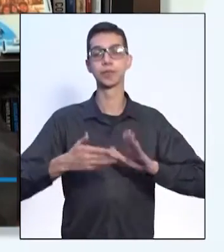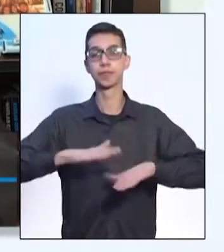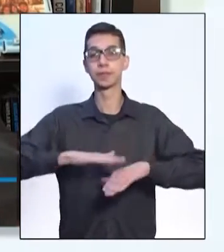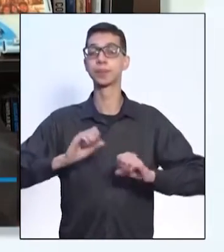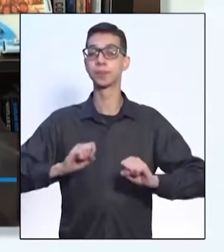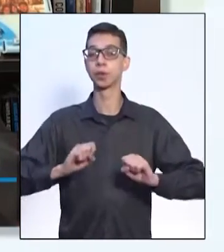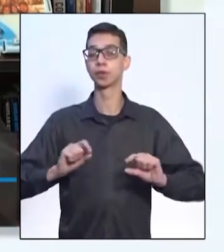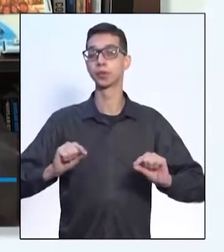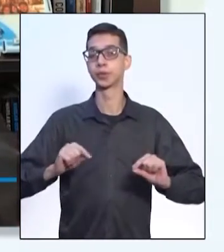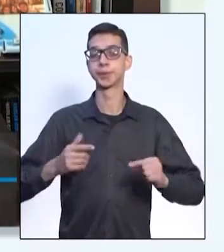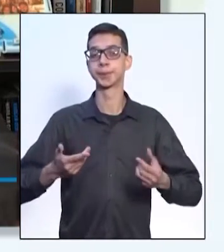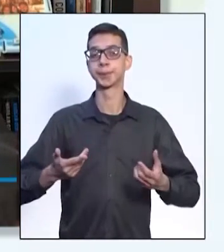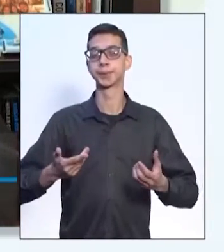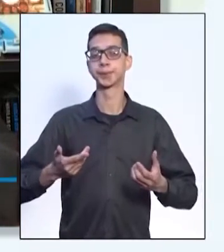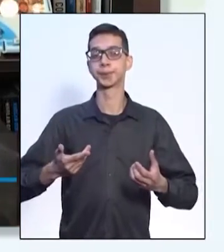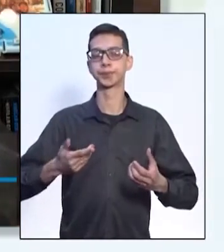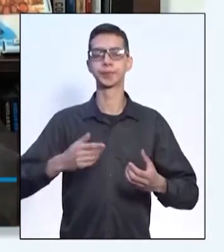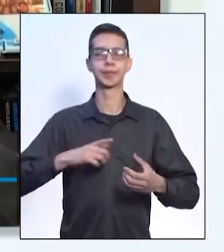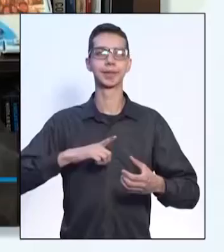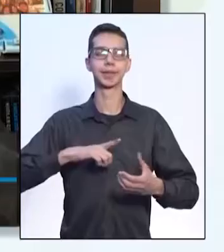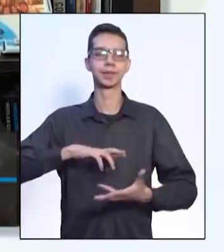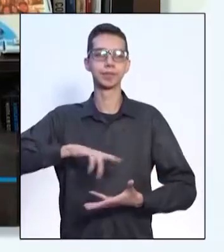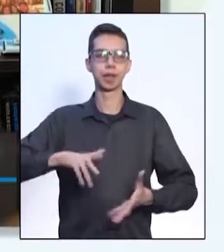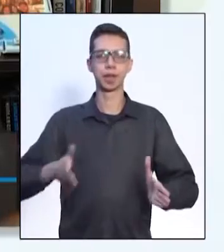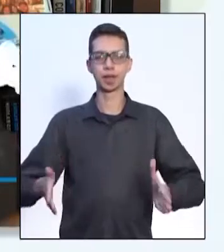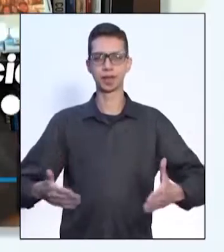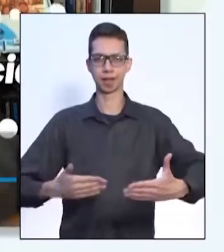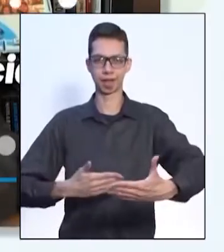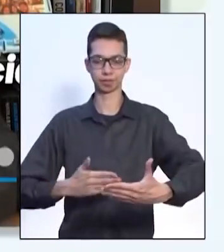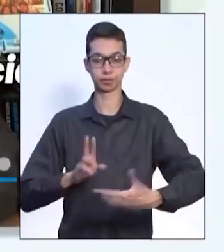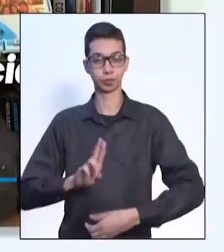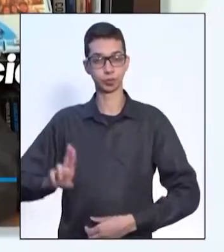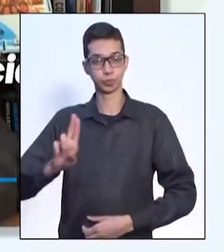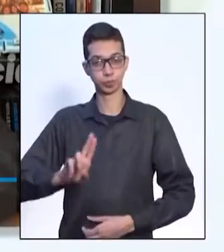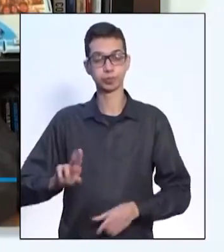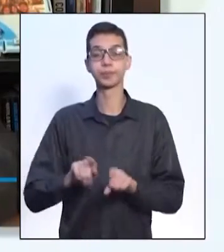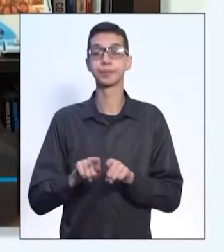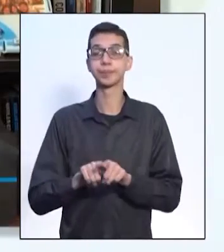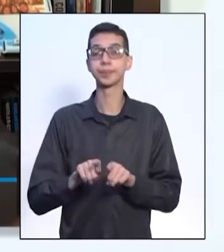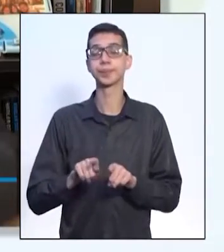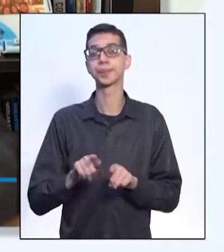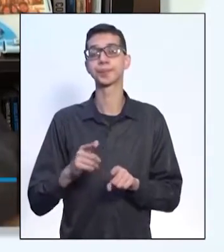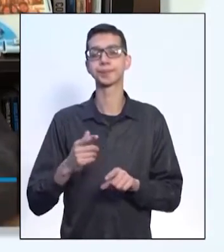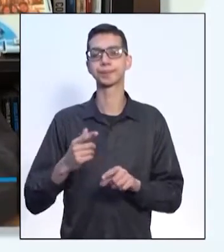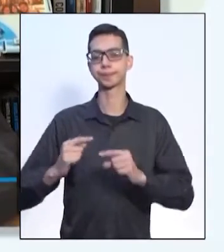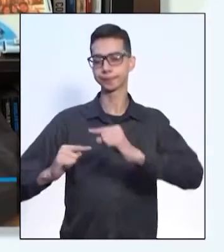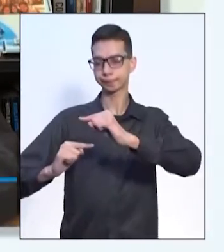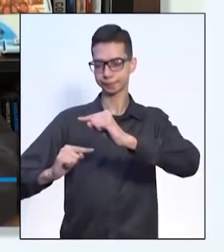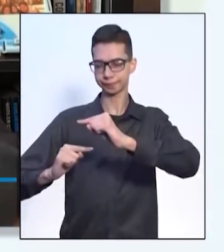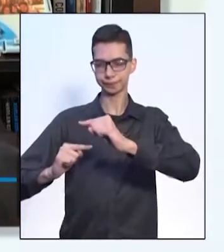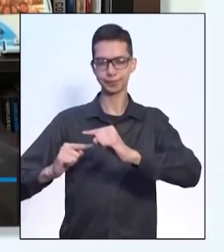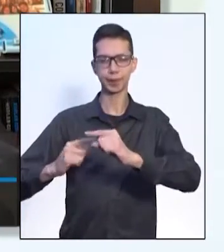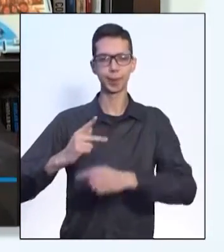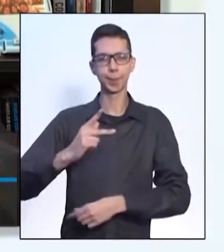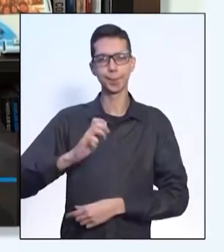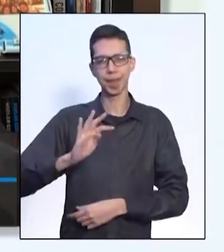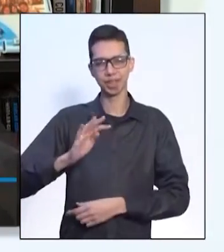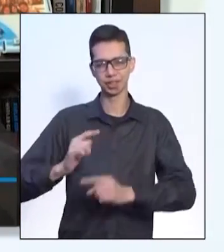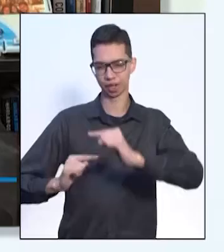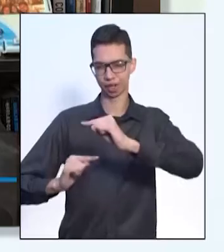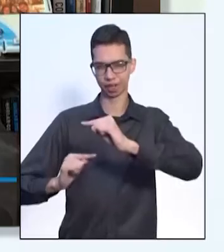papelão, sucatas diversas, garrafa PET e até alguns tecidos. Tudo que acharem interessante, que vocês